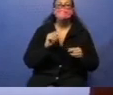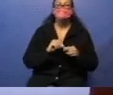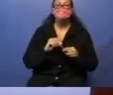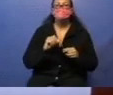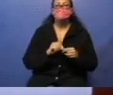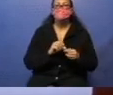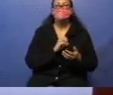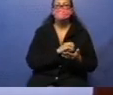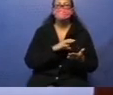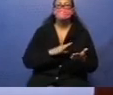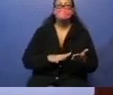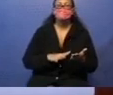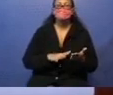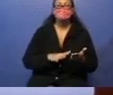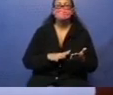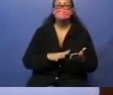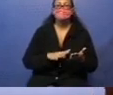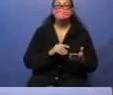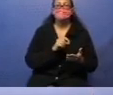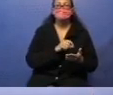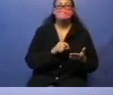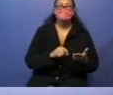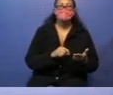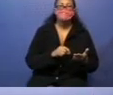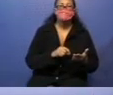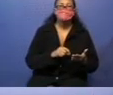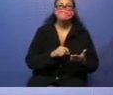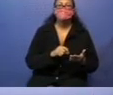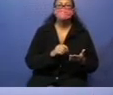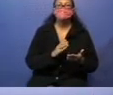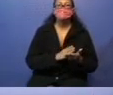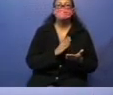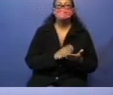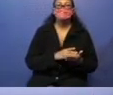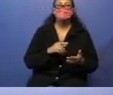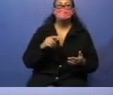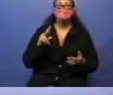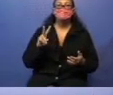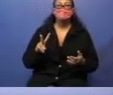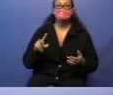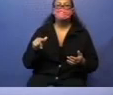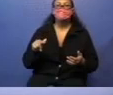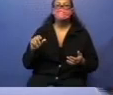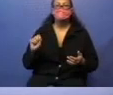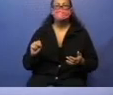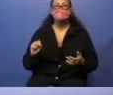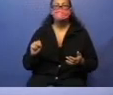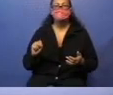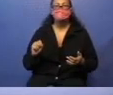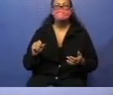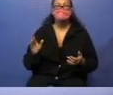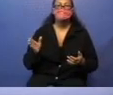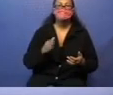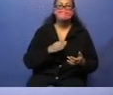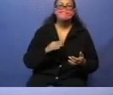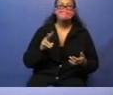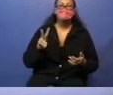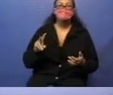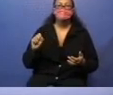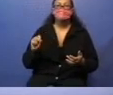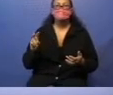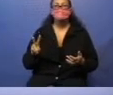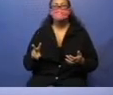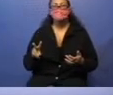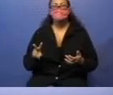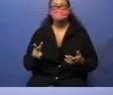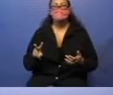Fazer as atividades e a tarefa da página 278 a 282. Então, depois que